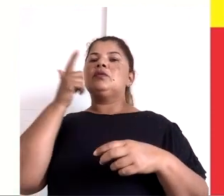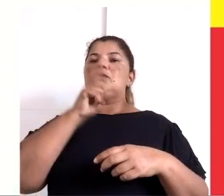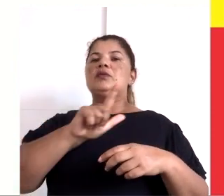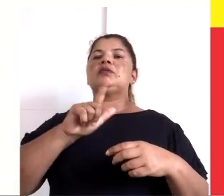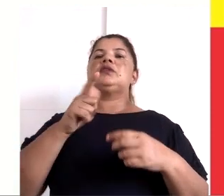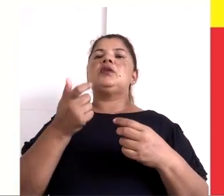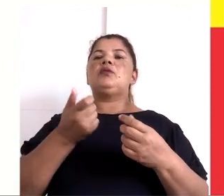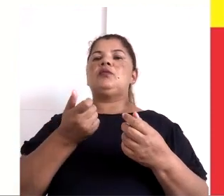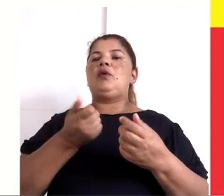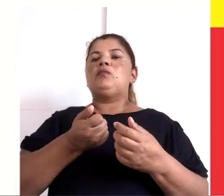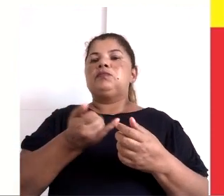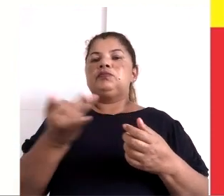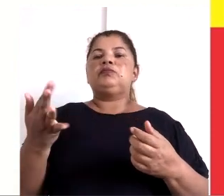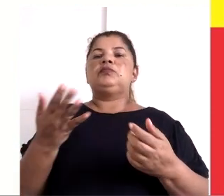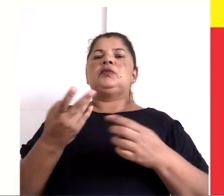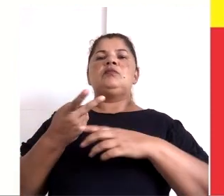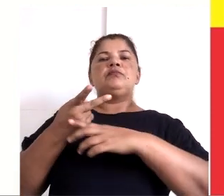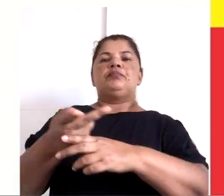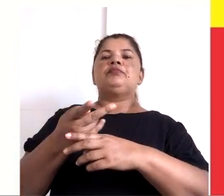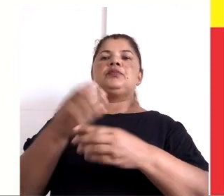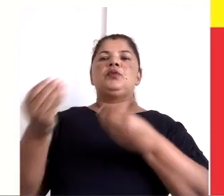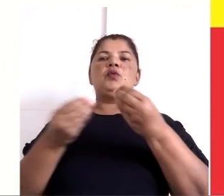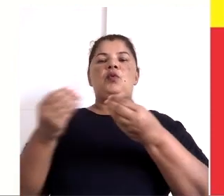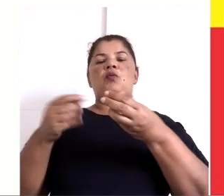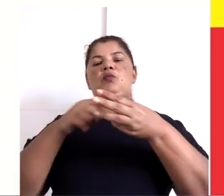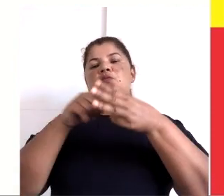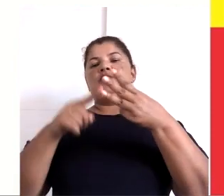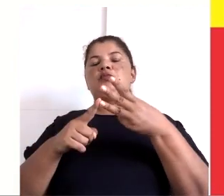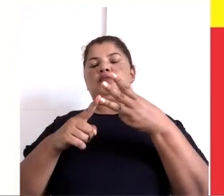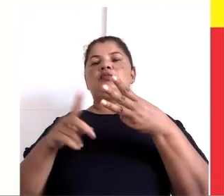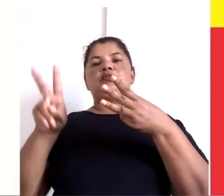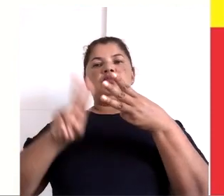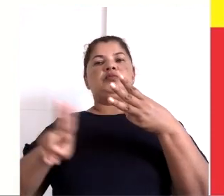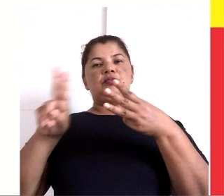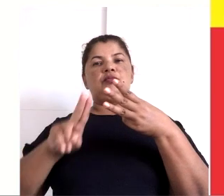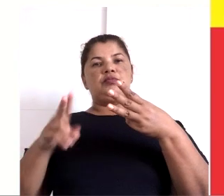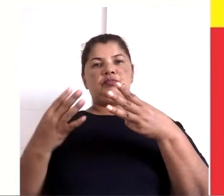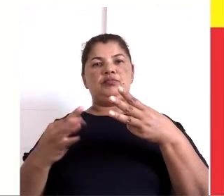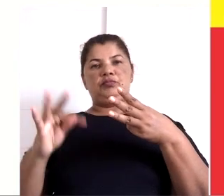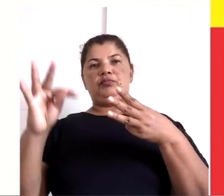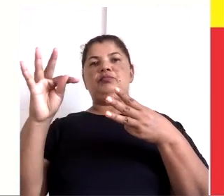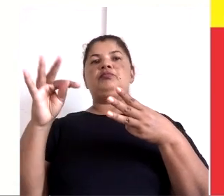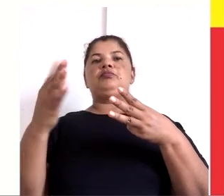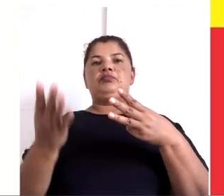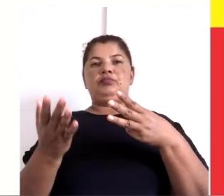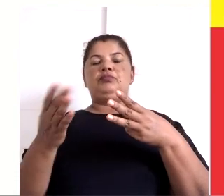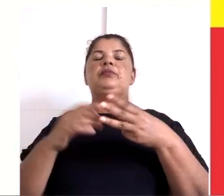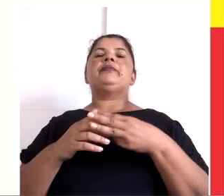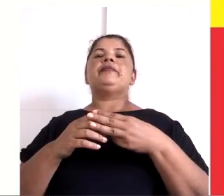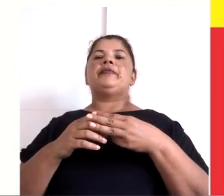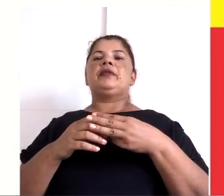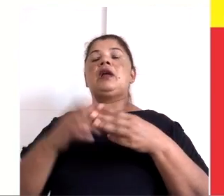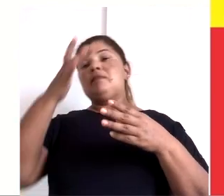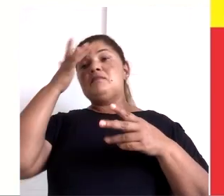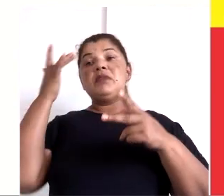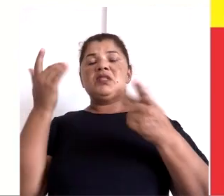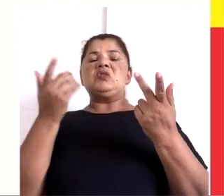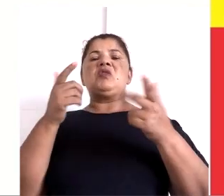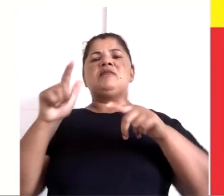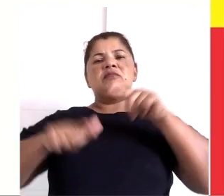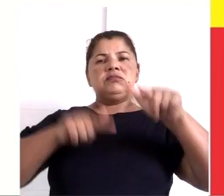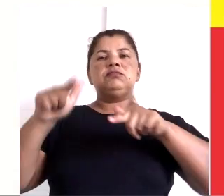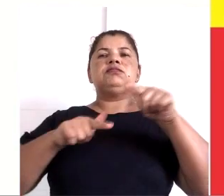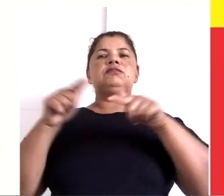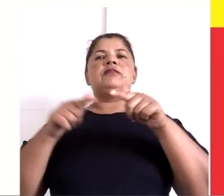a quantidade, né, de busca desses 3 recursos. Então, na imagem você vê aí, né, uma quantidade de pessoas em uma fábrica